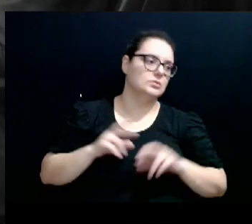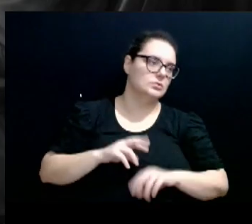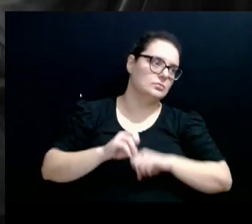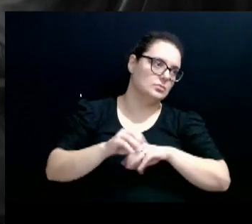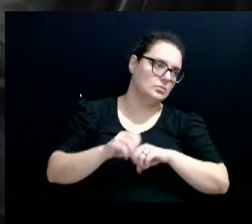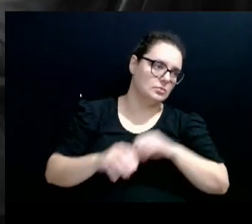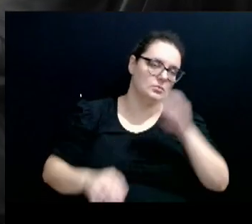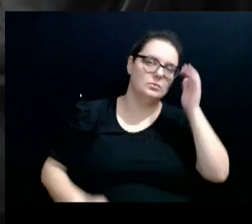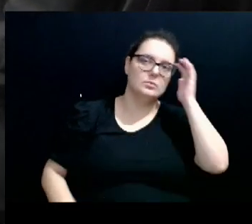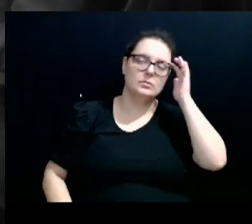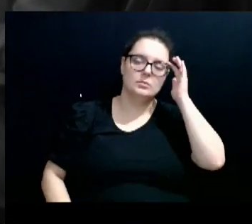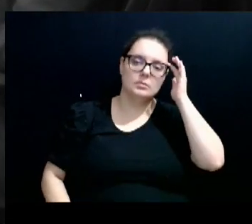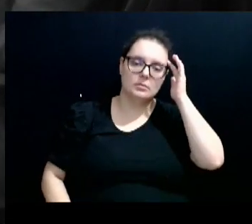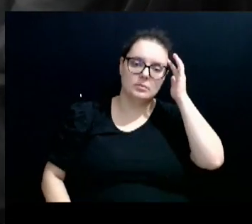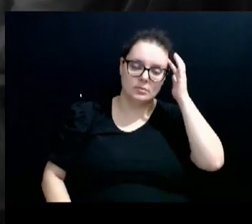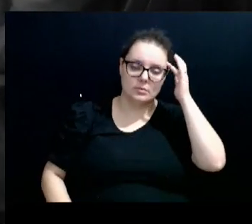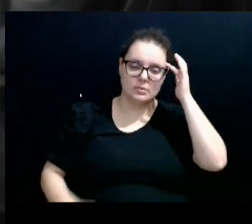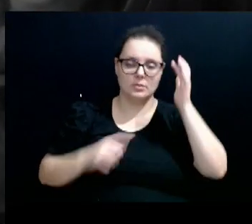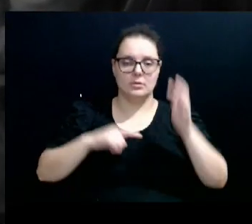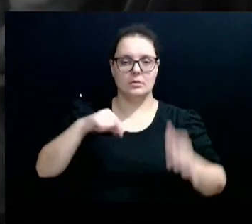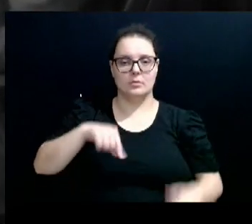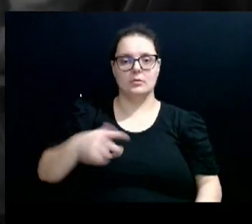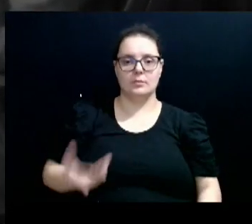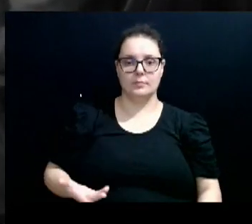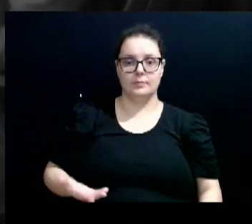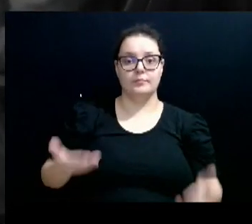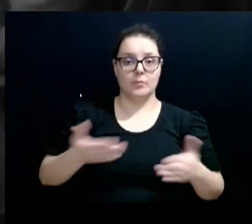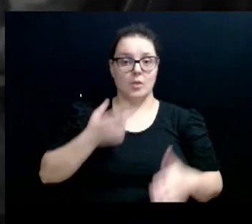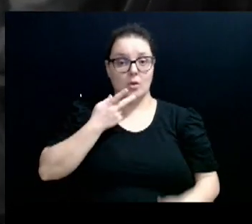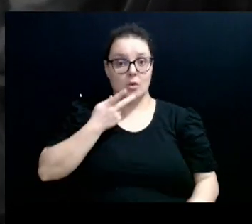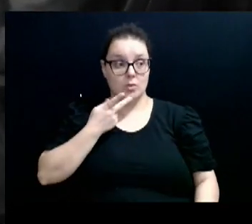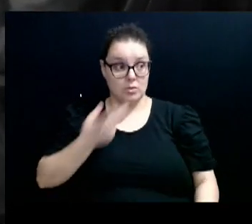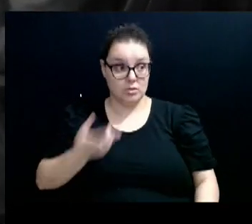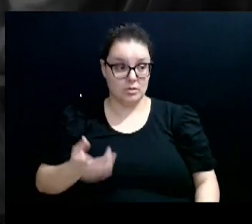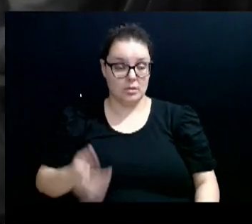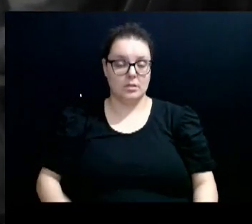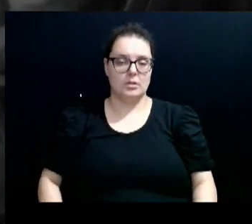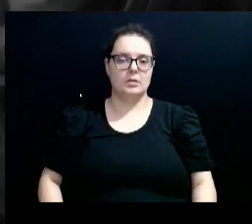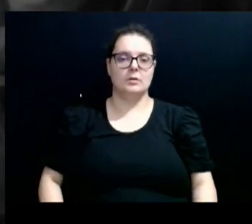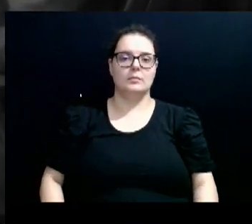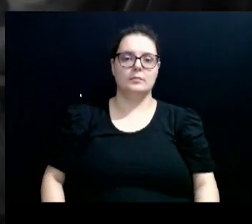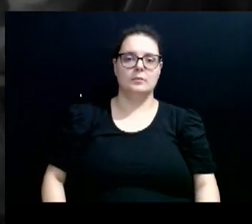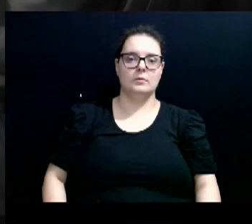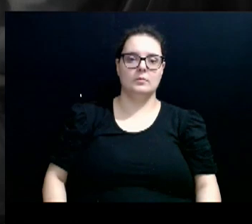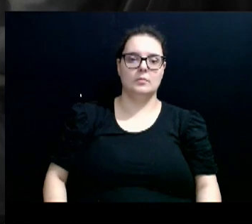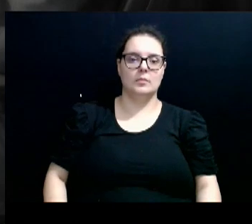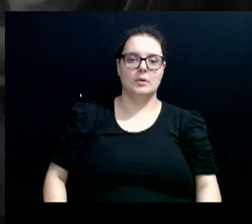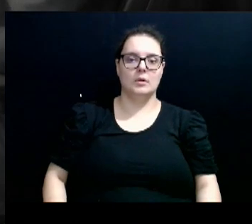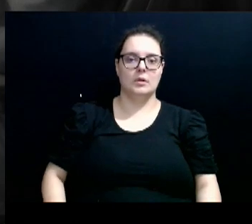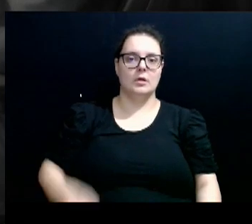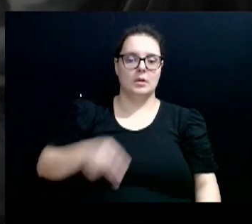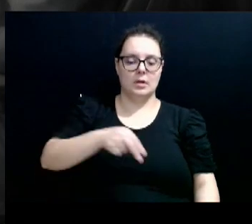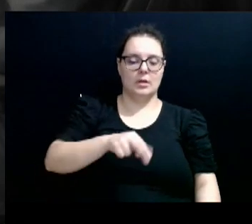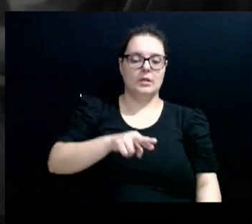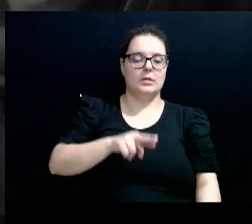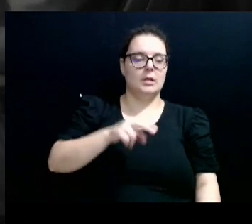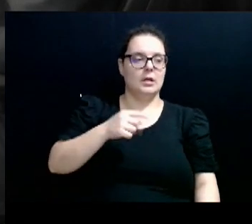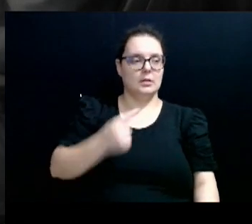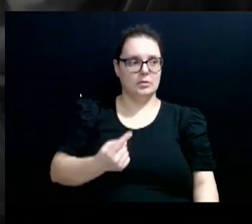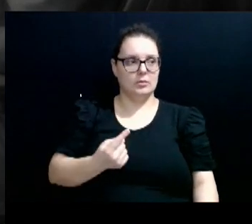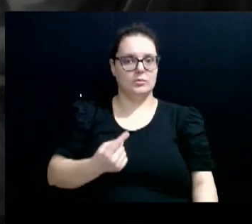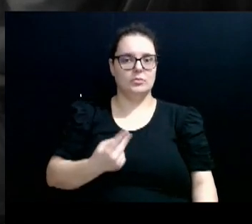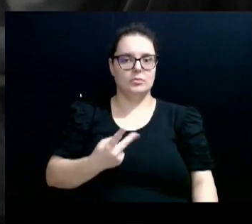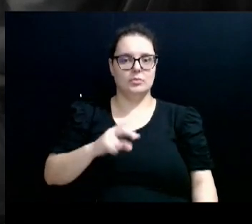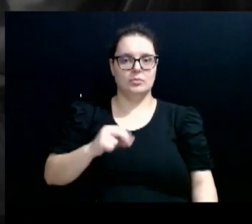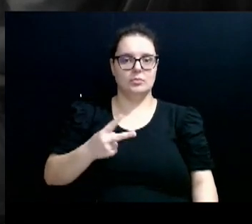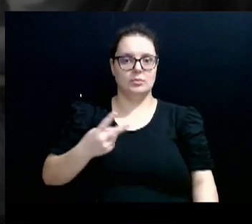aqui também, hoje a gente fala tanto, inclusive nós estamos aí com a NR1 a partir de 2026, que trata da saúde